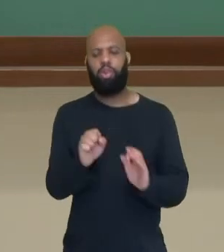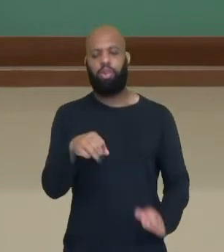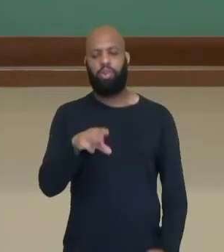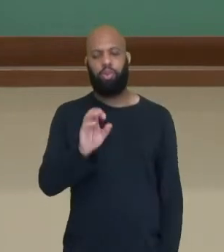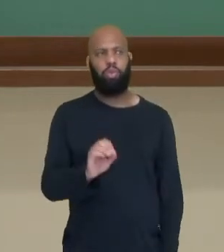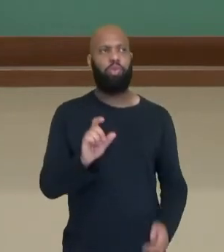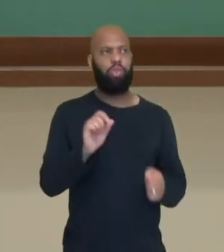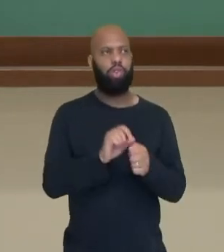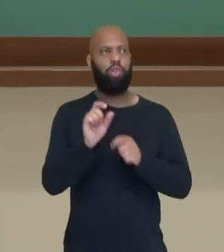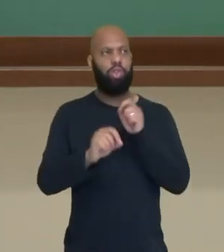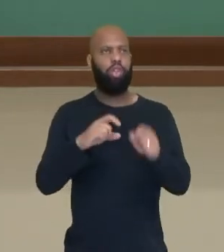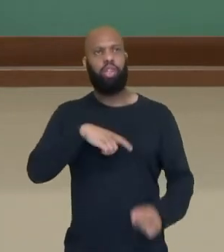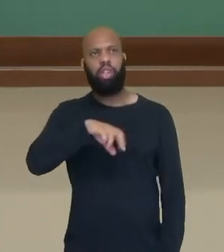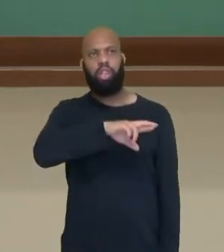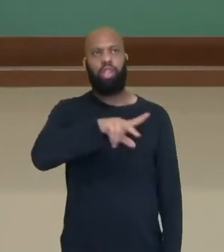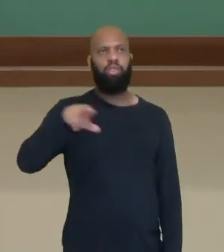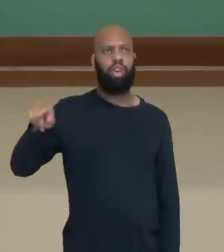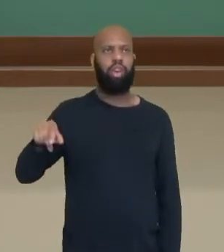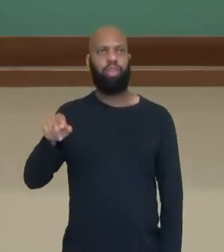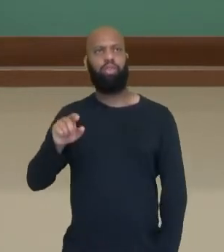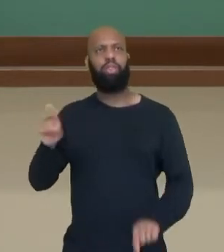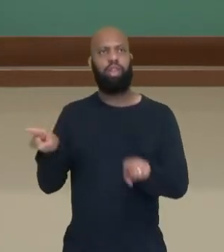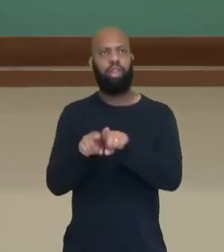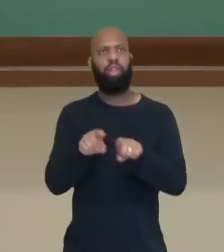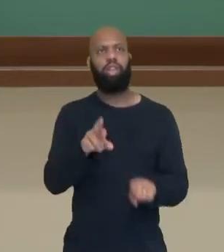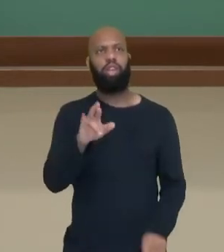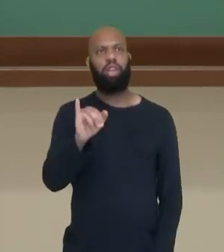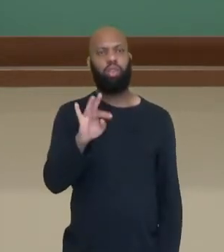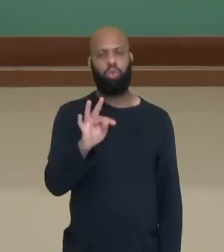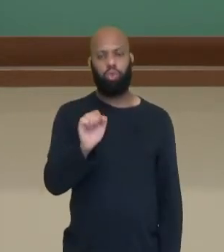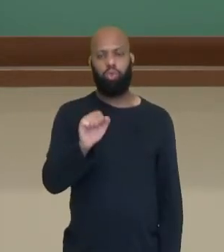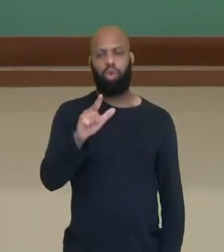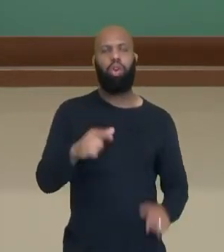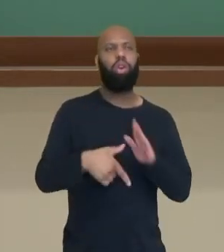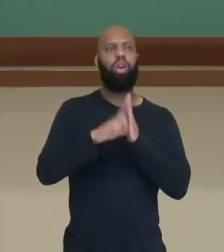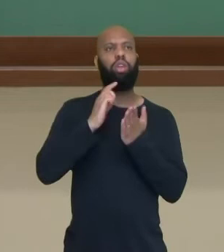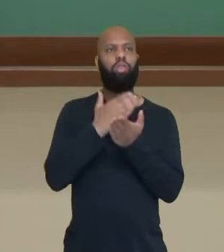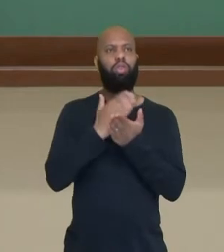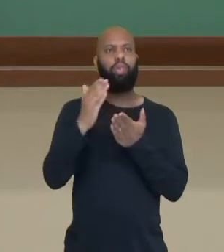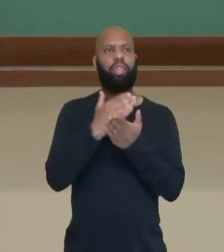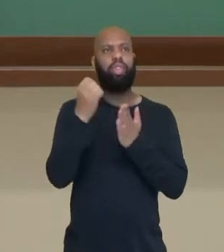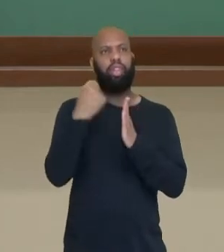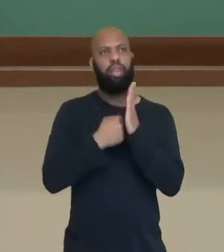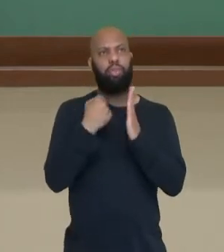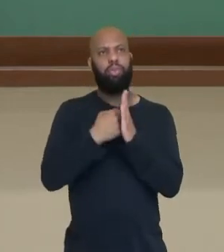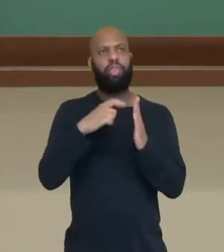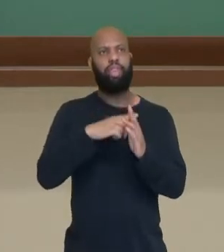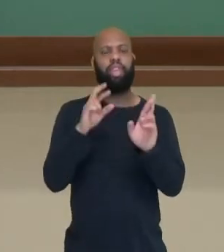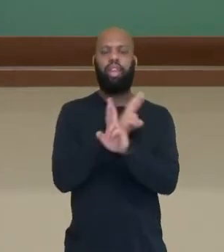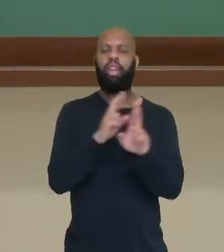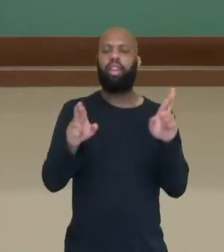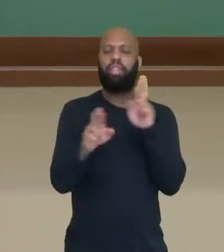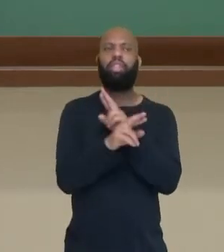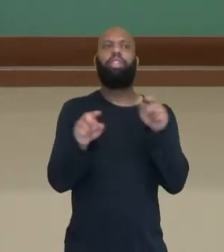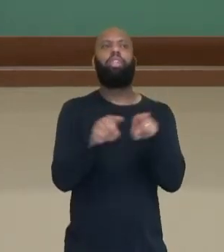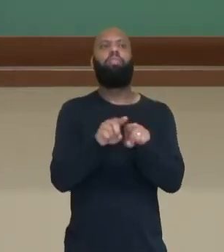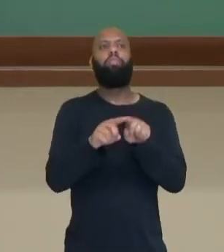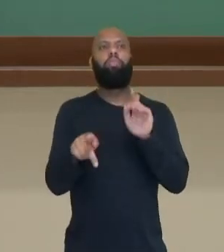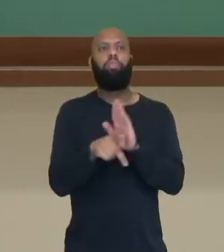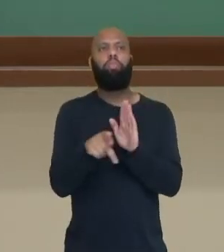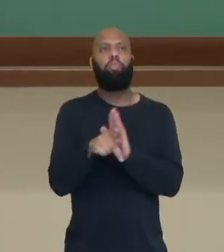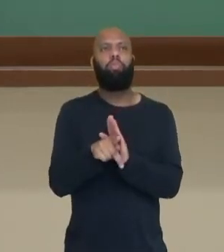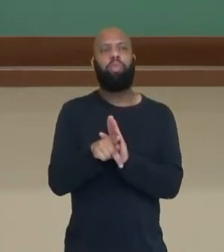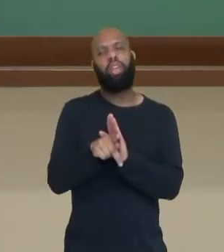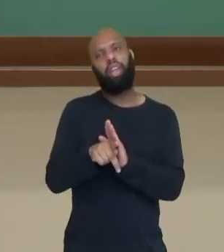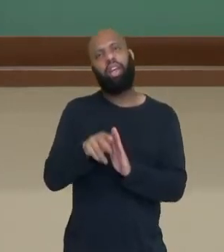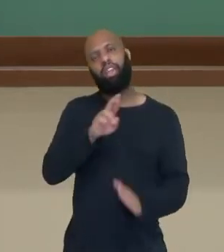fazendo diversos rituais antes do início da luta, rituais associados ali a questões religiosas e